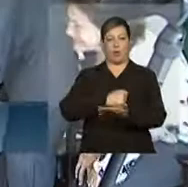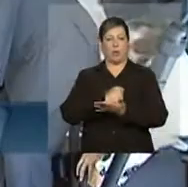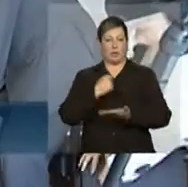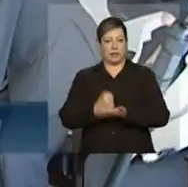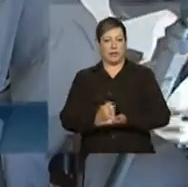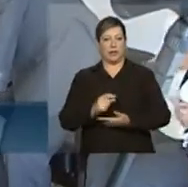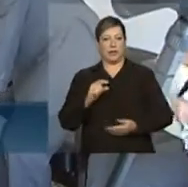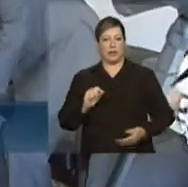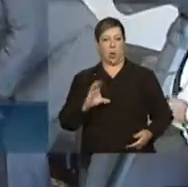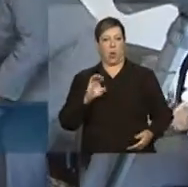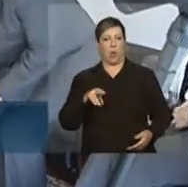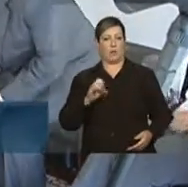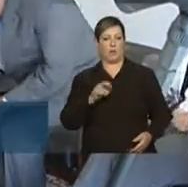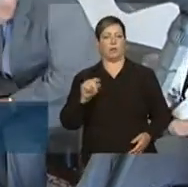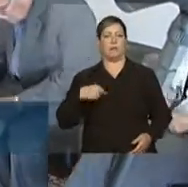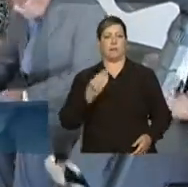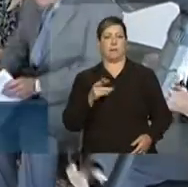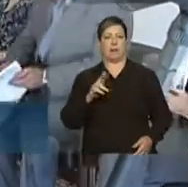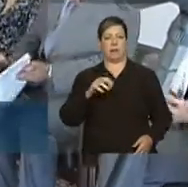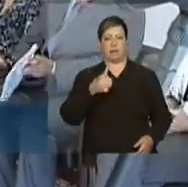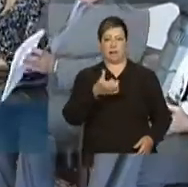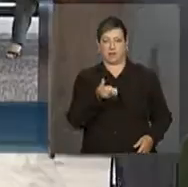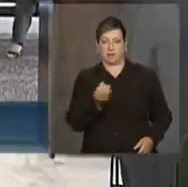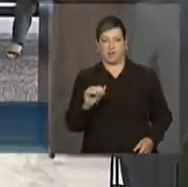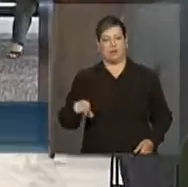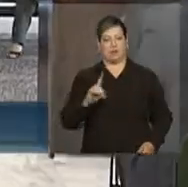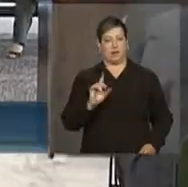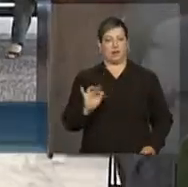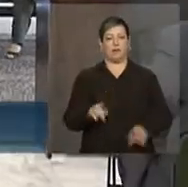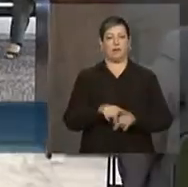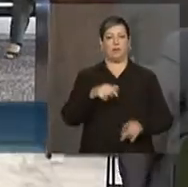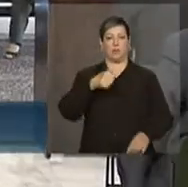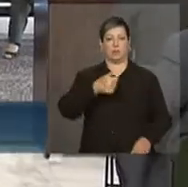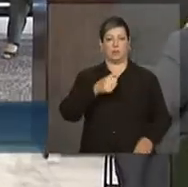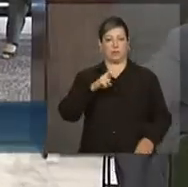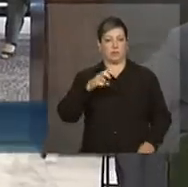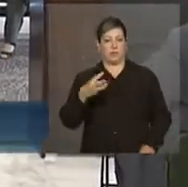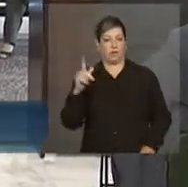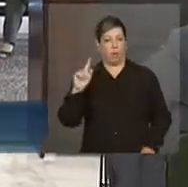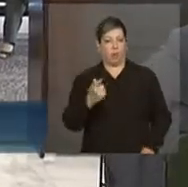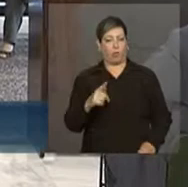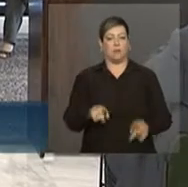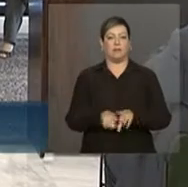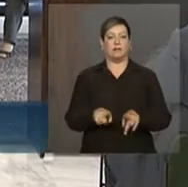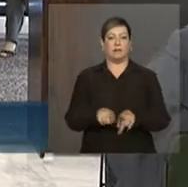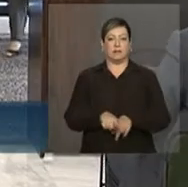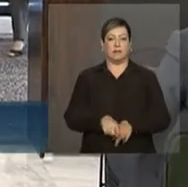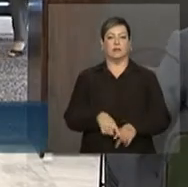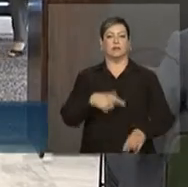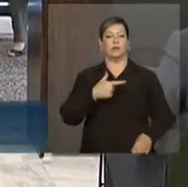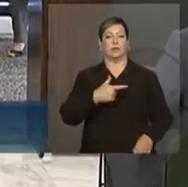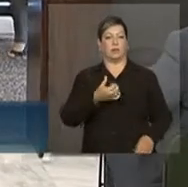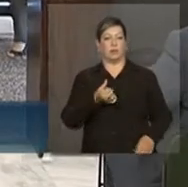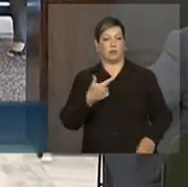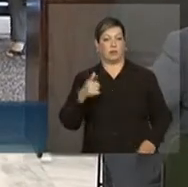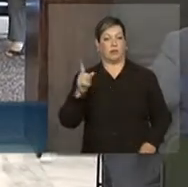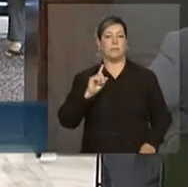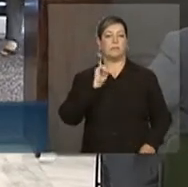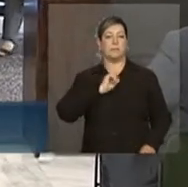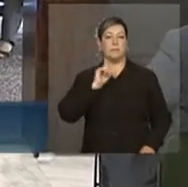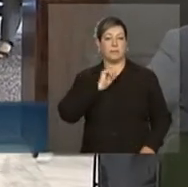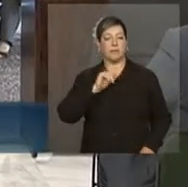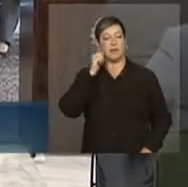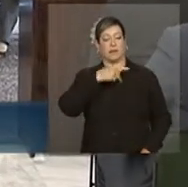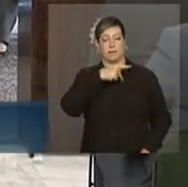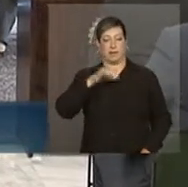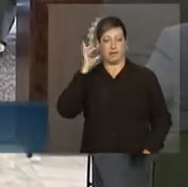das BR-060 no Distrito Federal, 153 em Goiás e 262 em Minas Gerais, com a participação da Presidenta